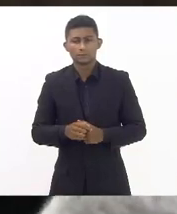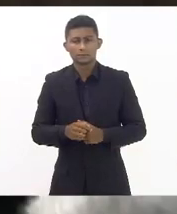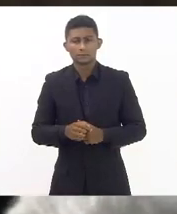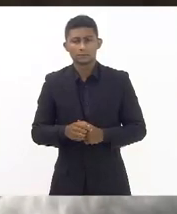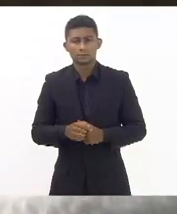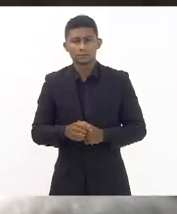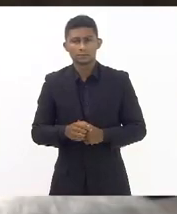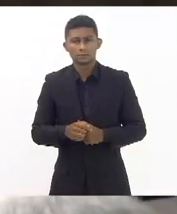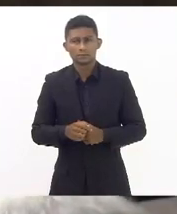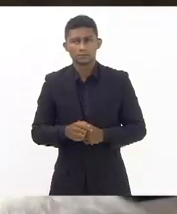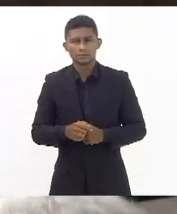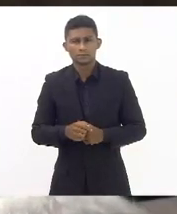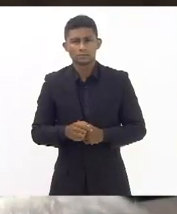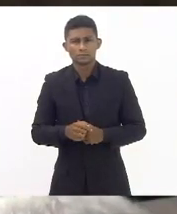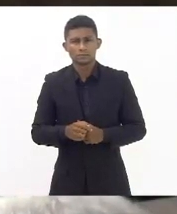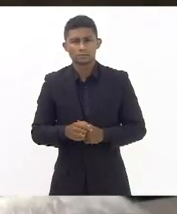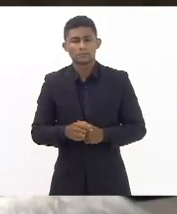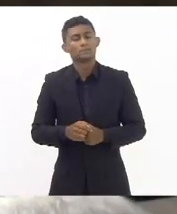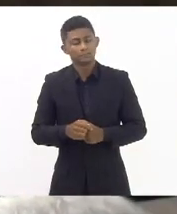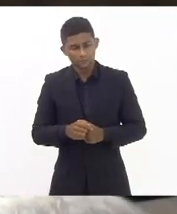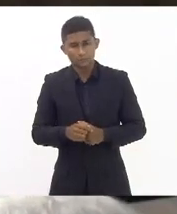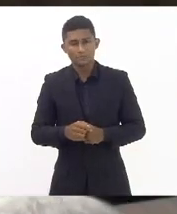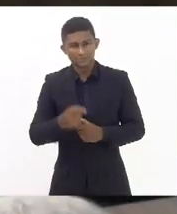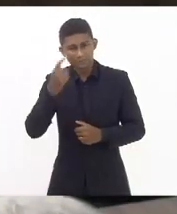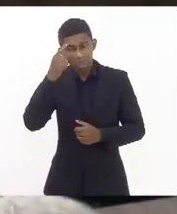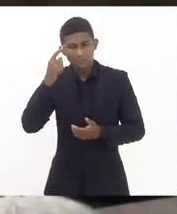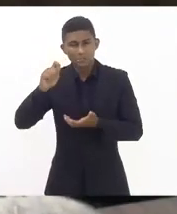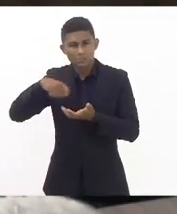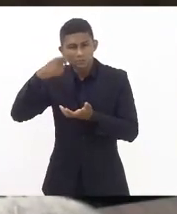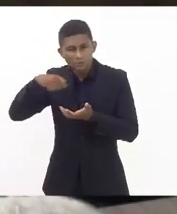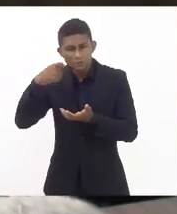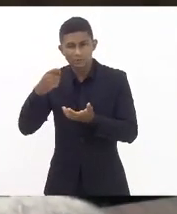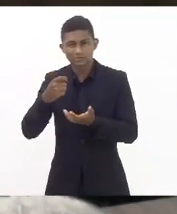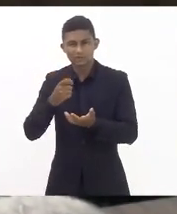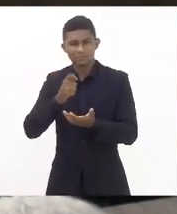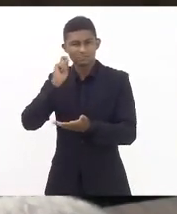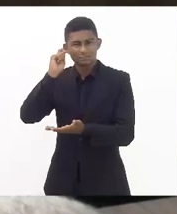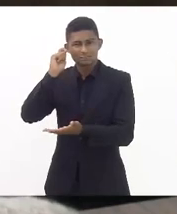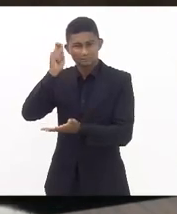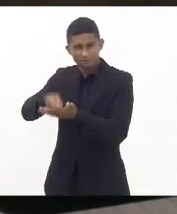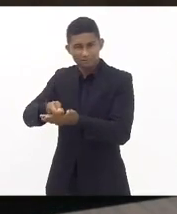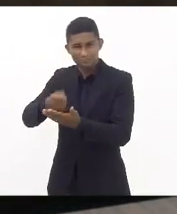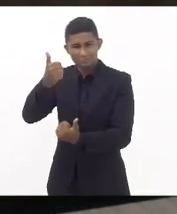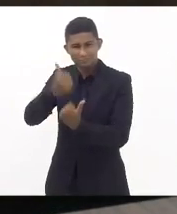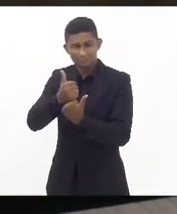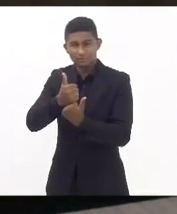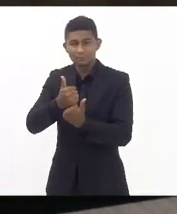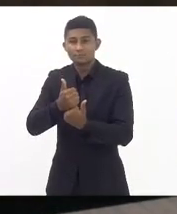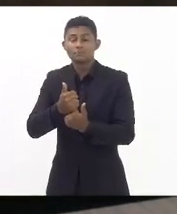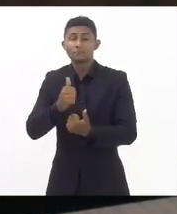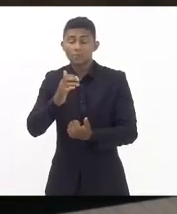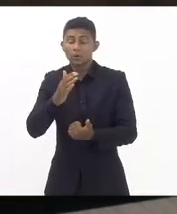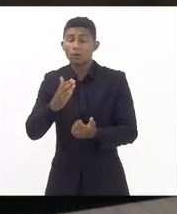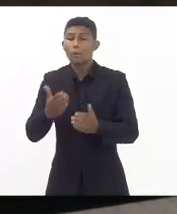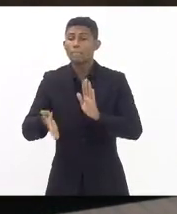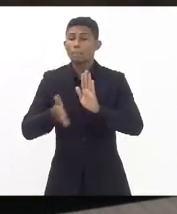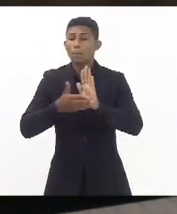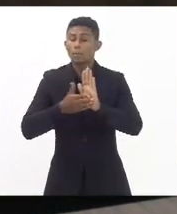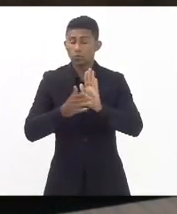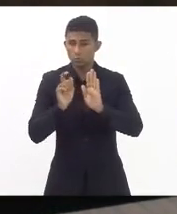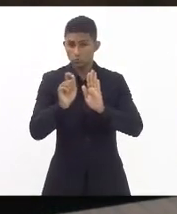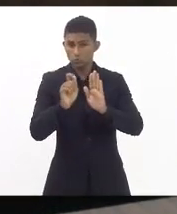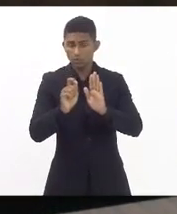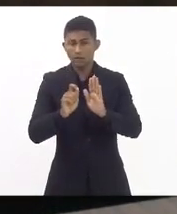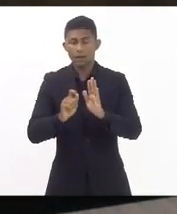para o auxílio alimentação. O início da proposta era dar um aumento do auxílio, que chegaria